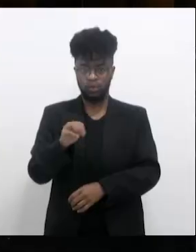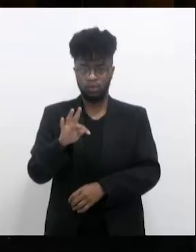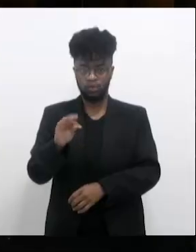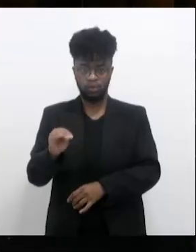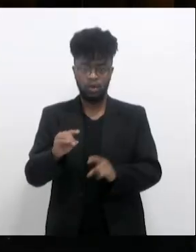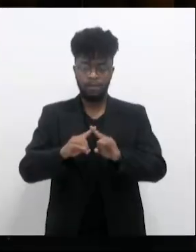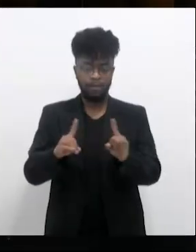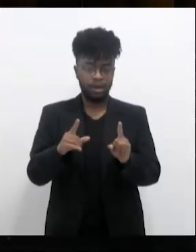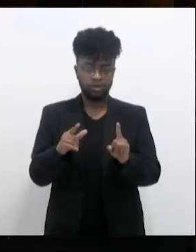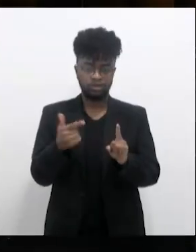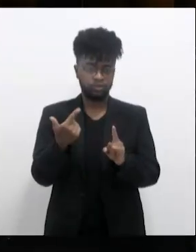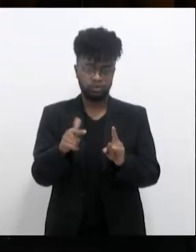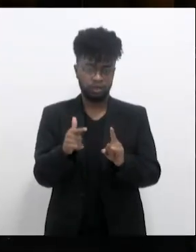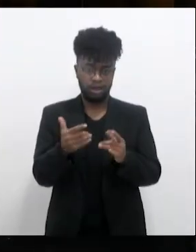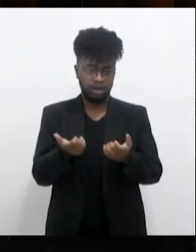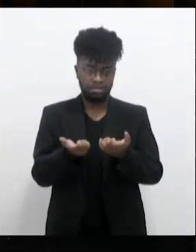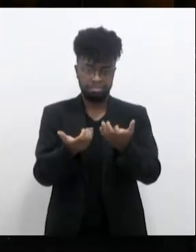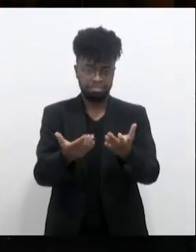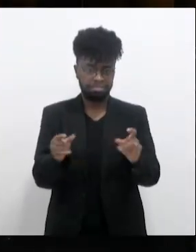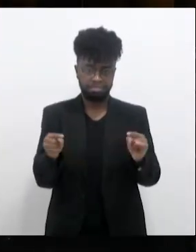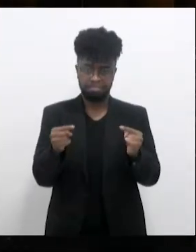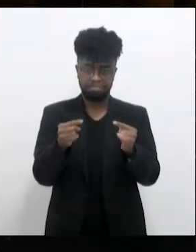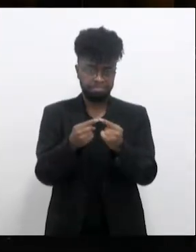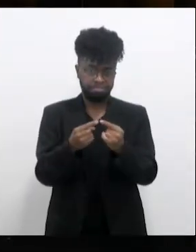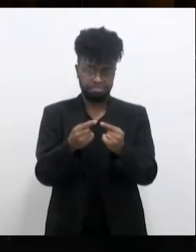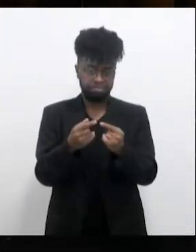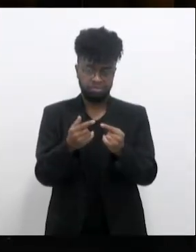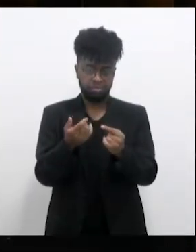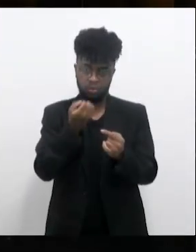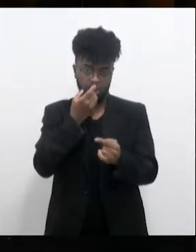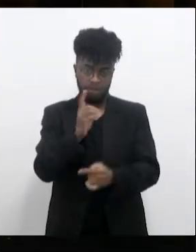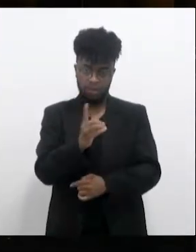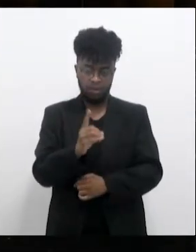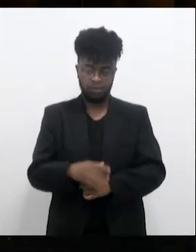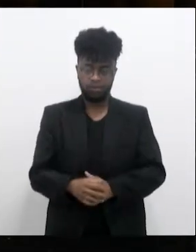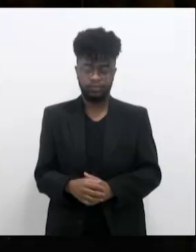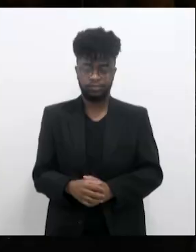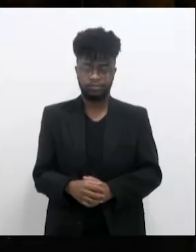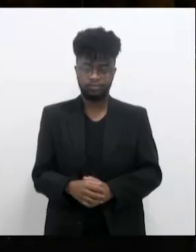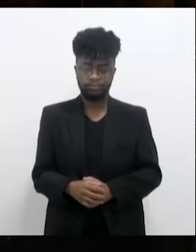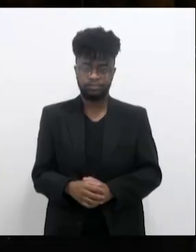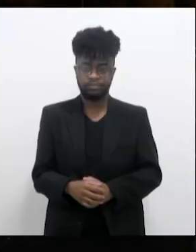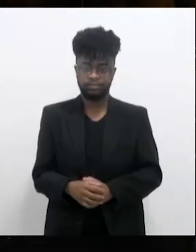o serviço correspondente. Li